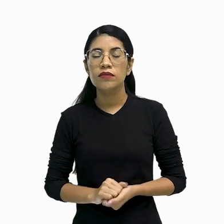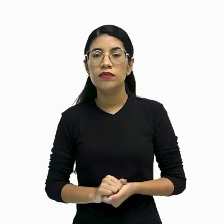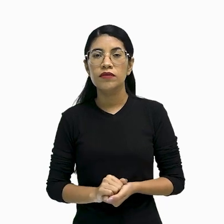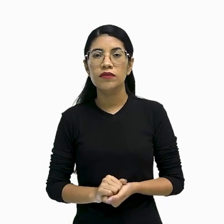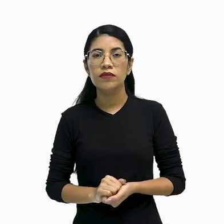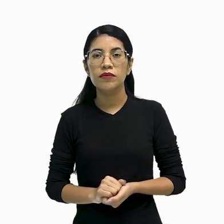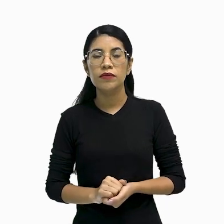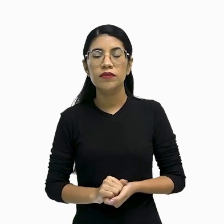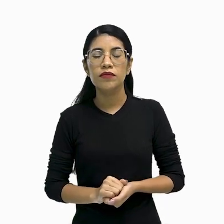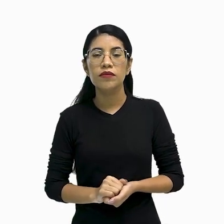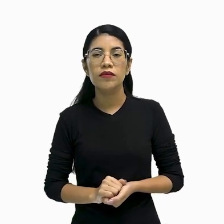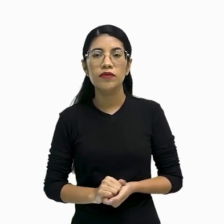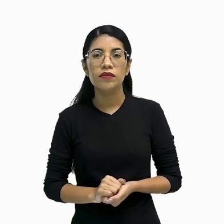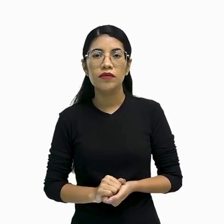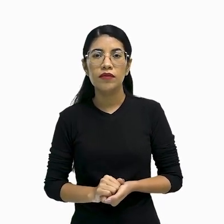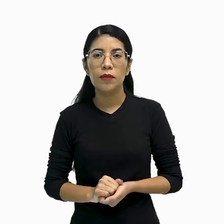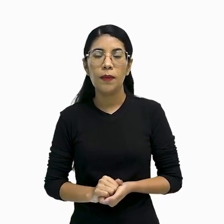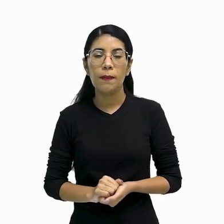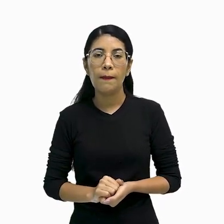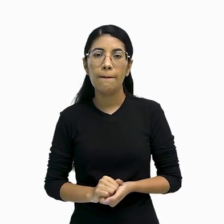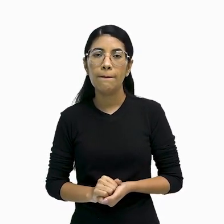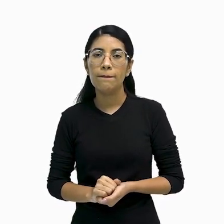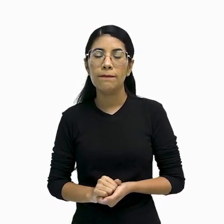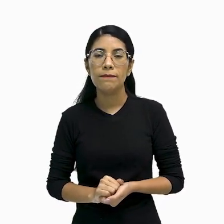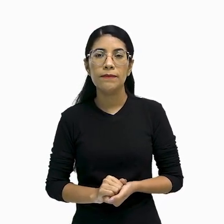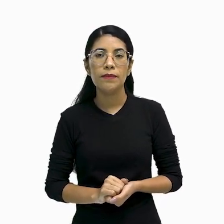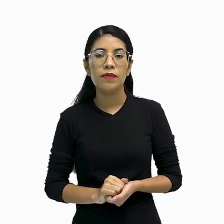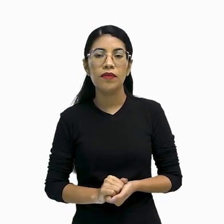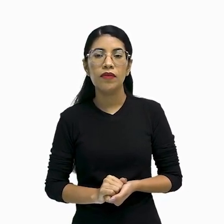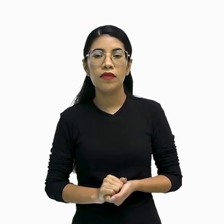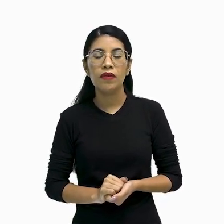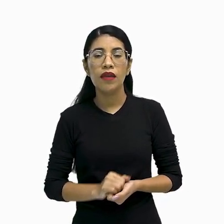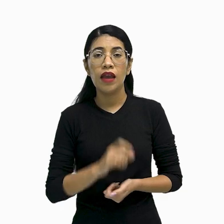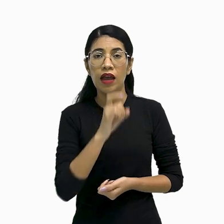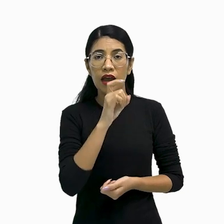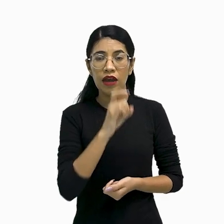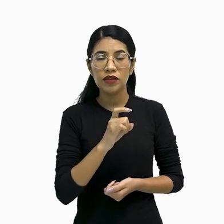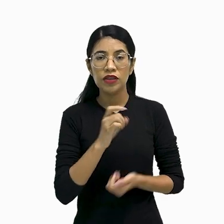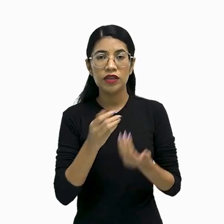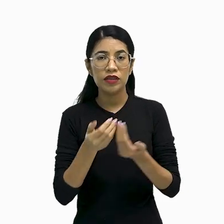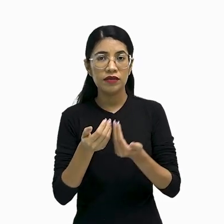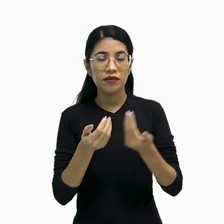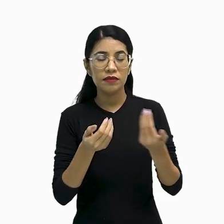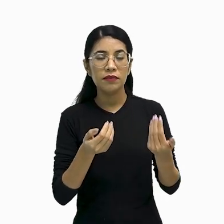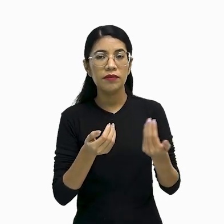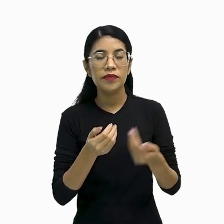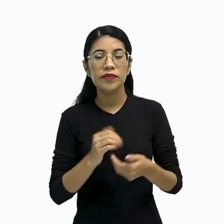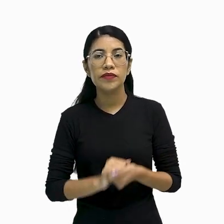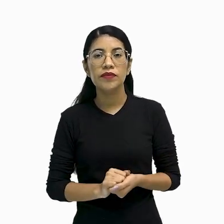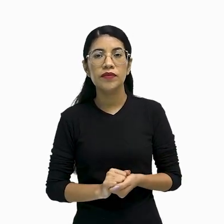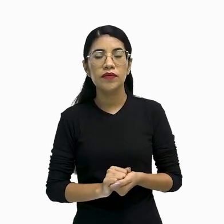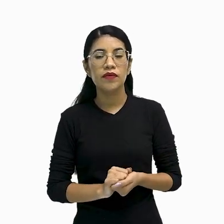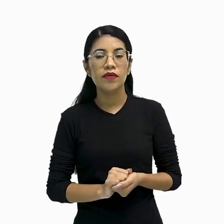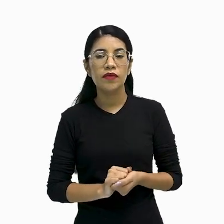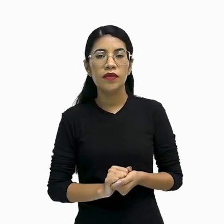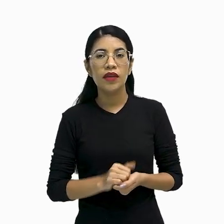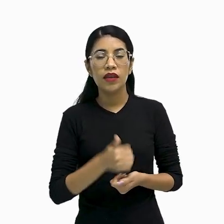menos 50, 130. Agora eu vou deixar o x sozinho aqui e